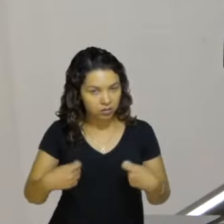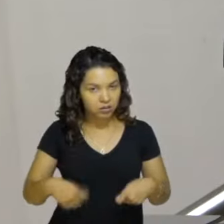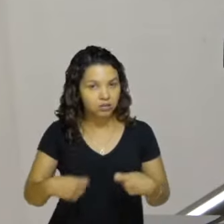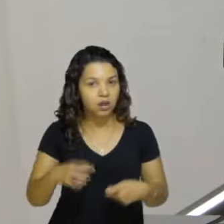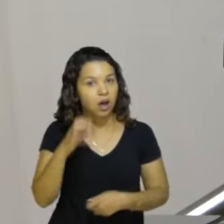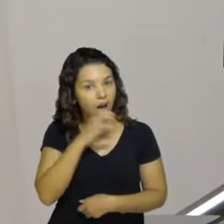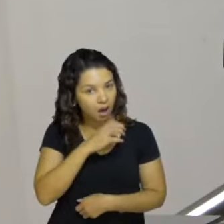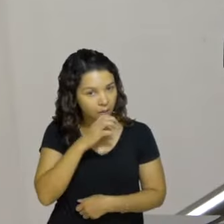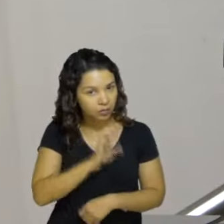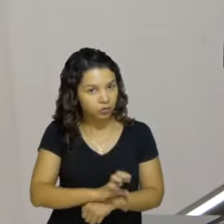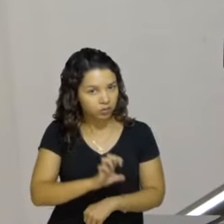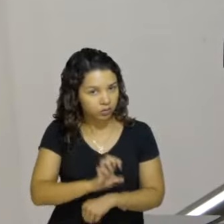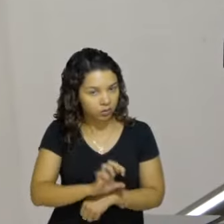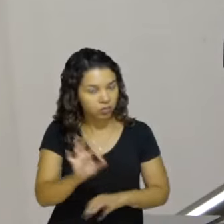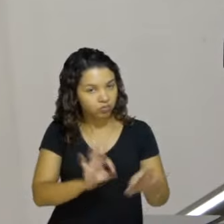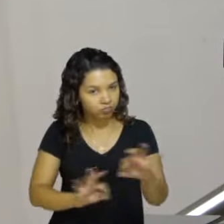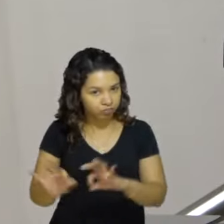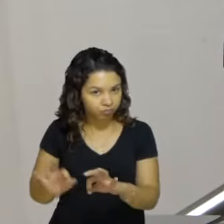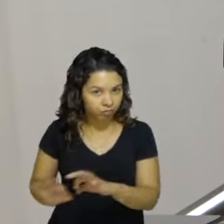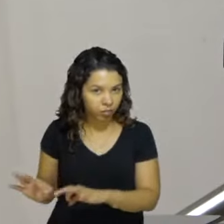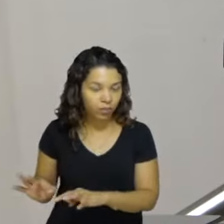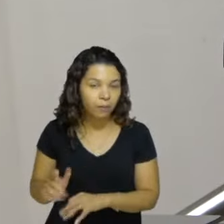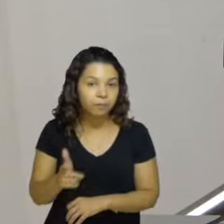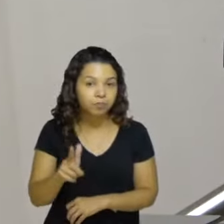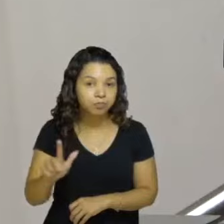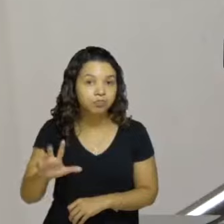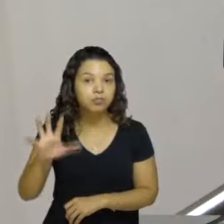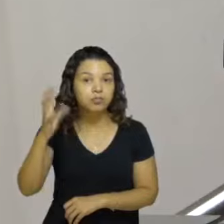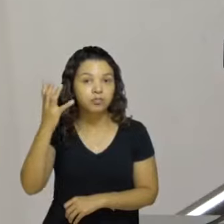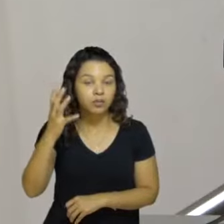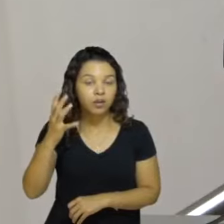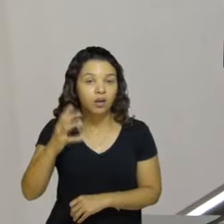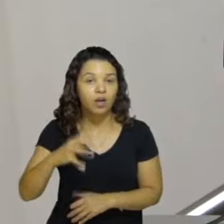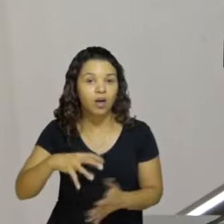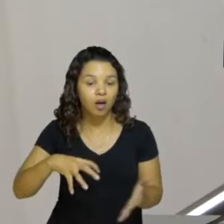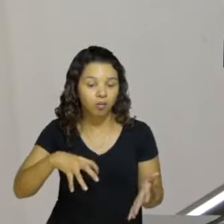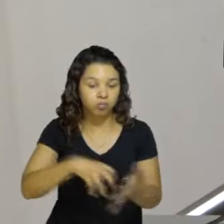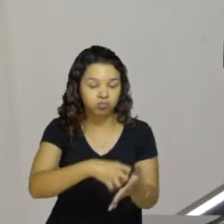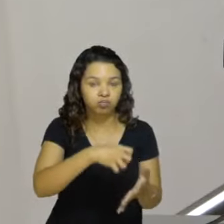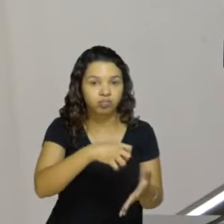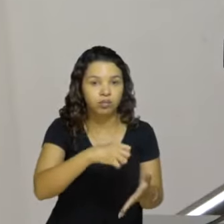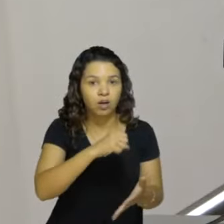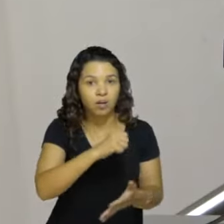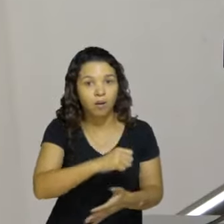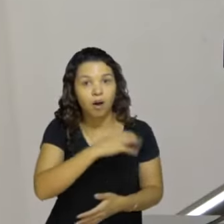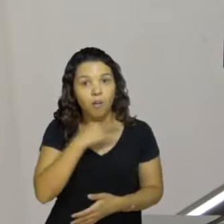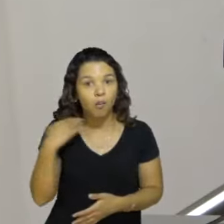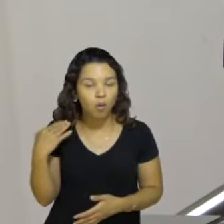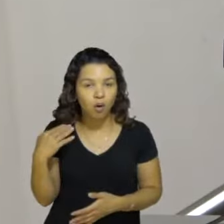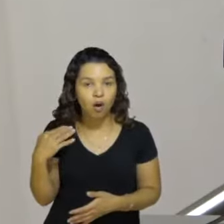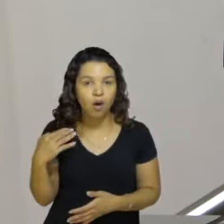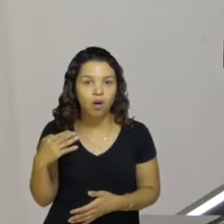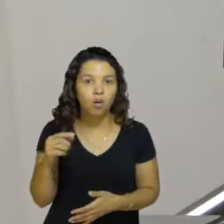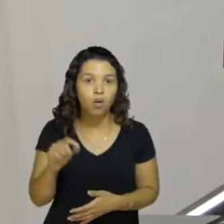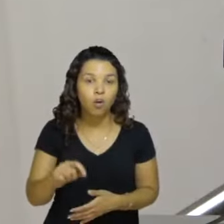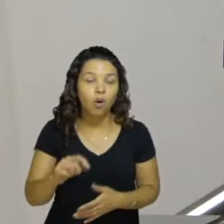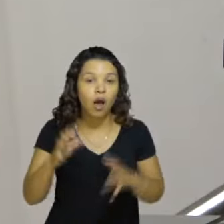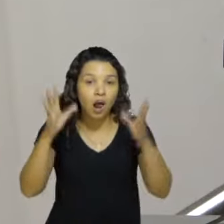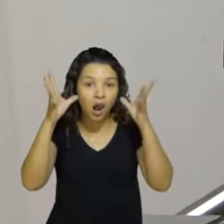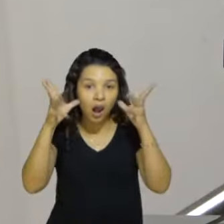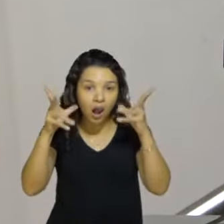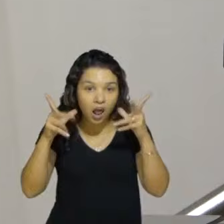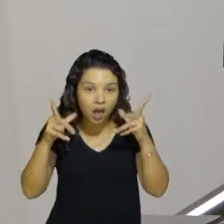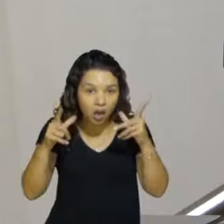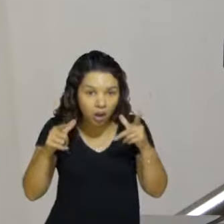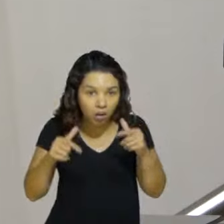o que acontece muito na Serra Catarinense é o assassinato dos leões baio. Então, é um leão baio, um leão característico